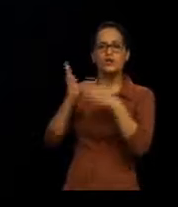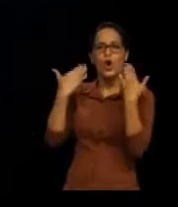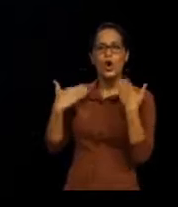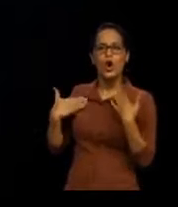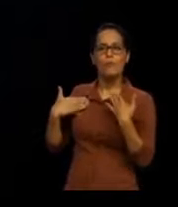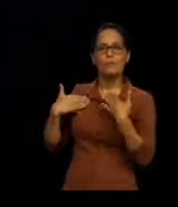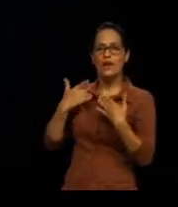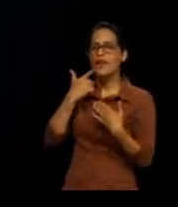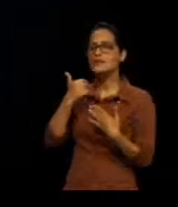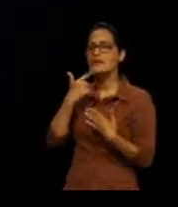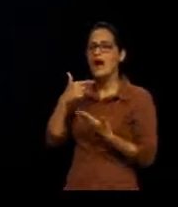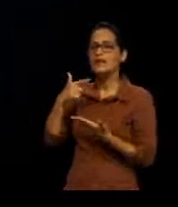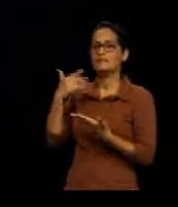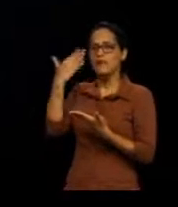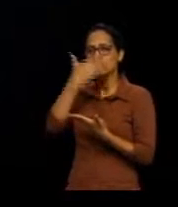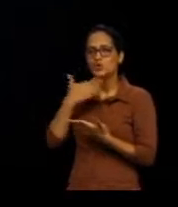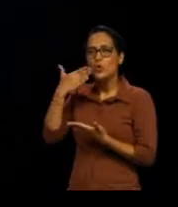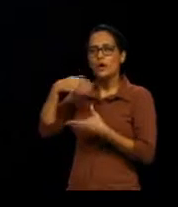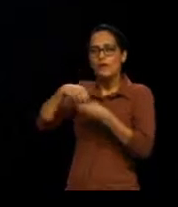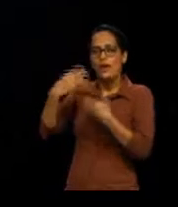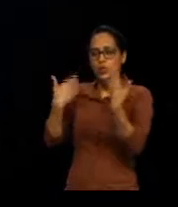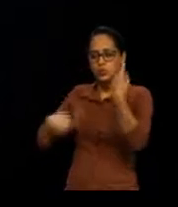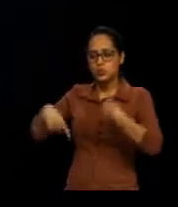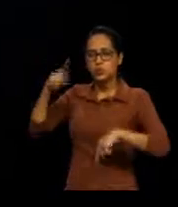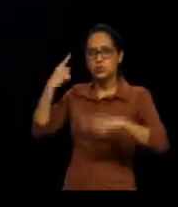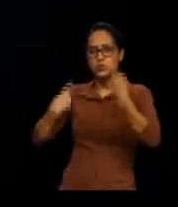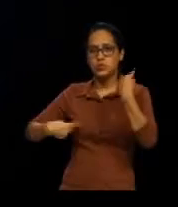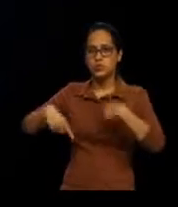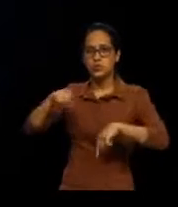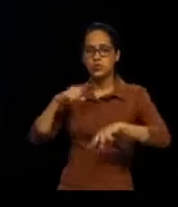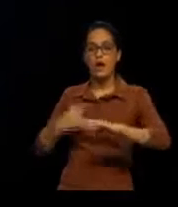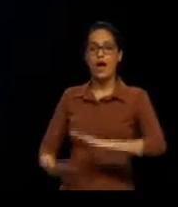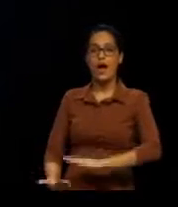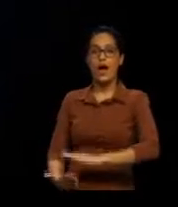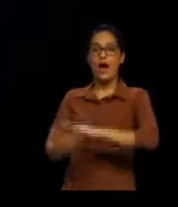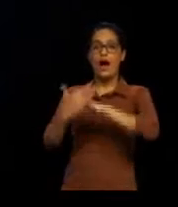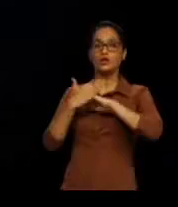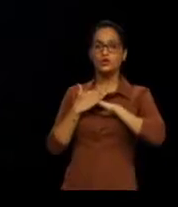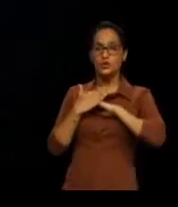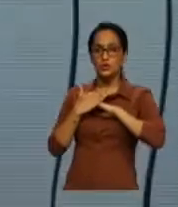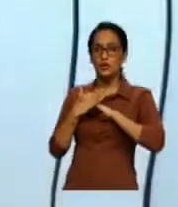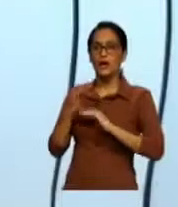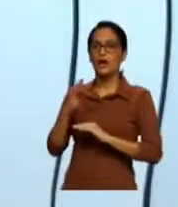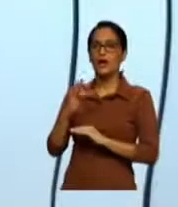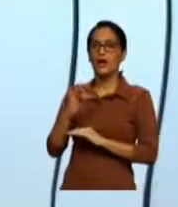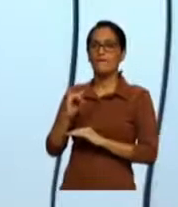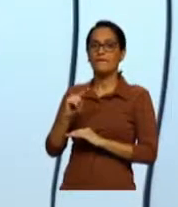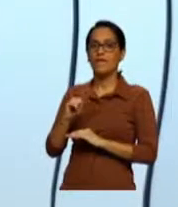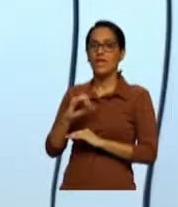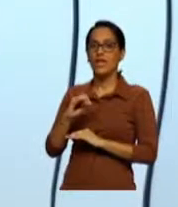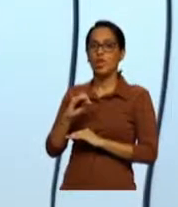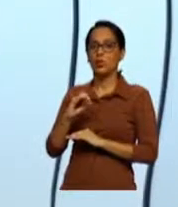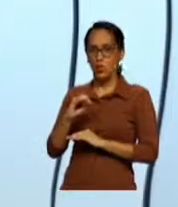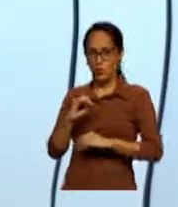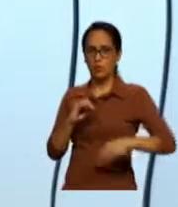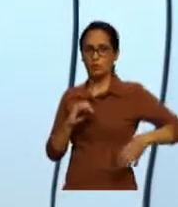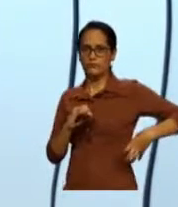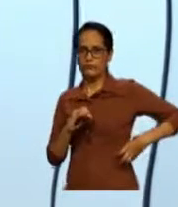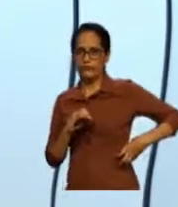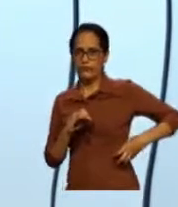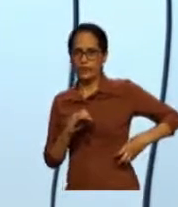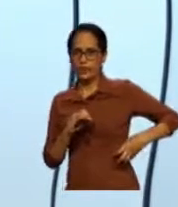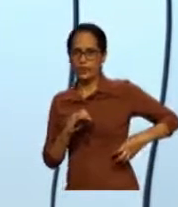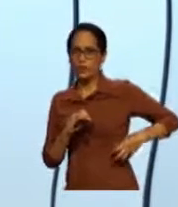isso, então, o fígado vai estimular o fígado a armazenar a glicose como glicogênio. Então, o fígado ele vai ter